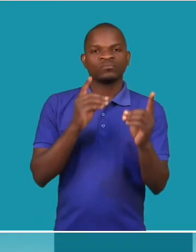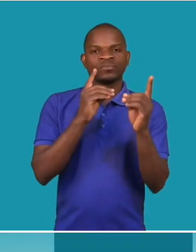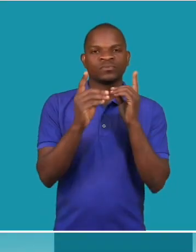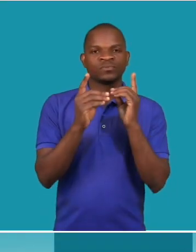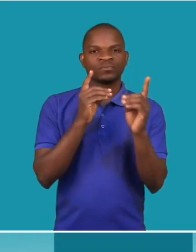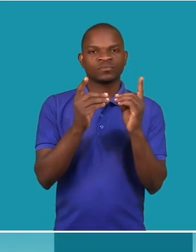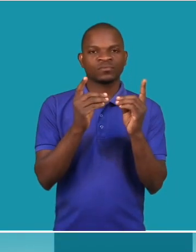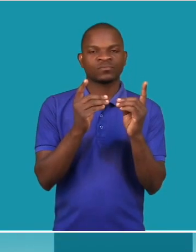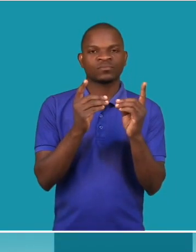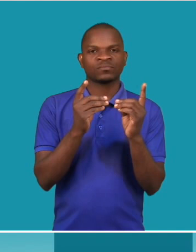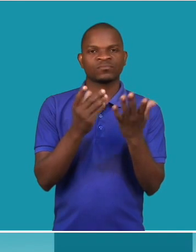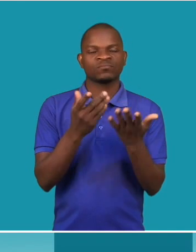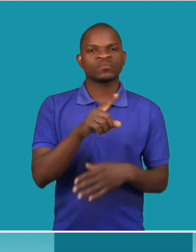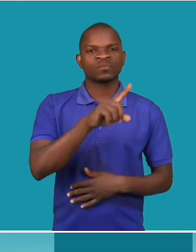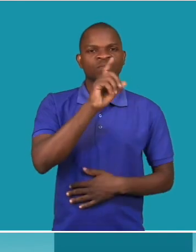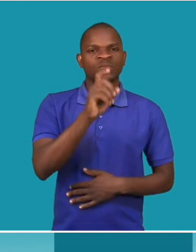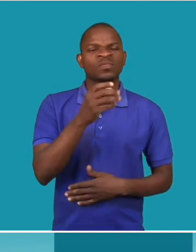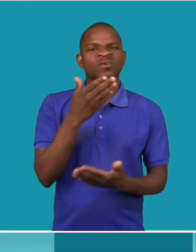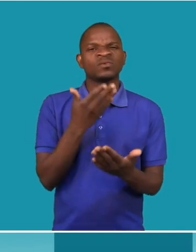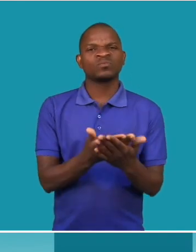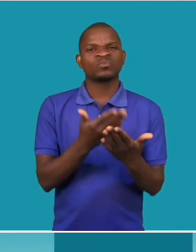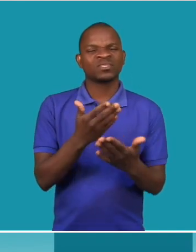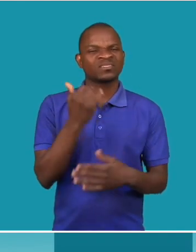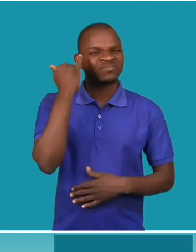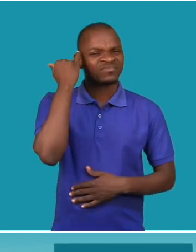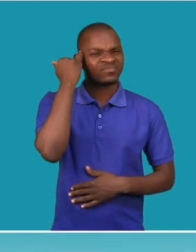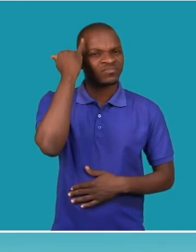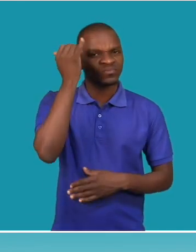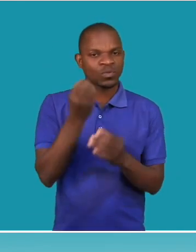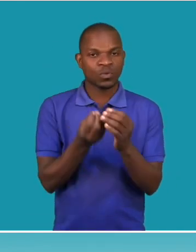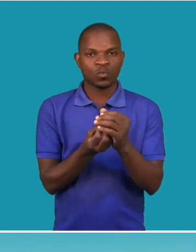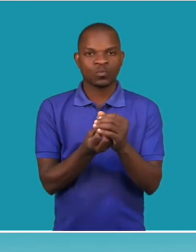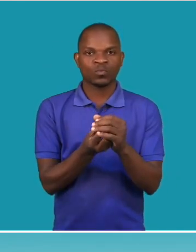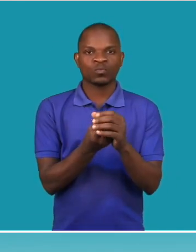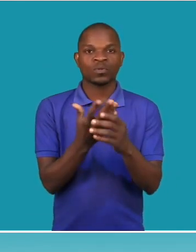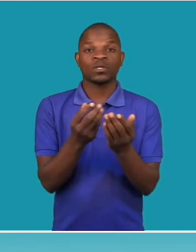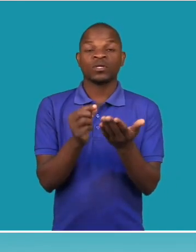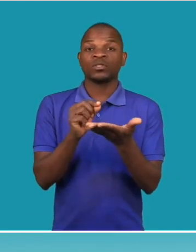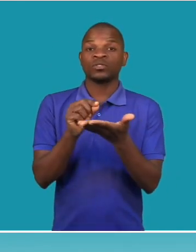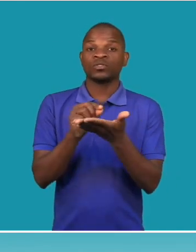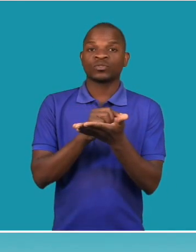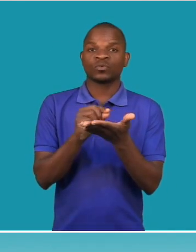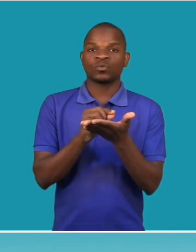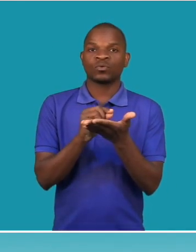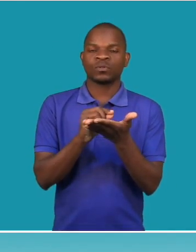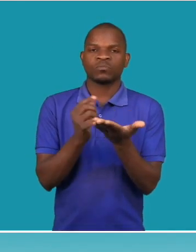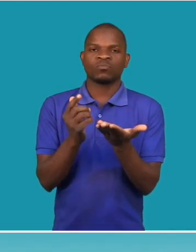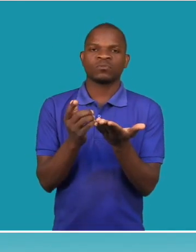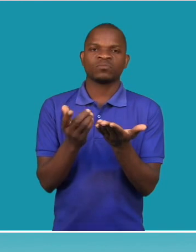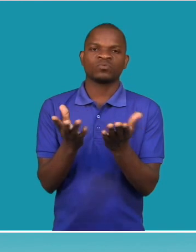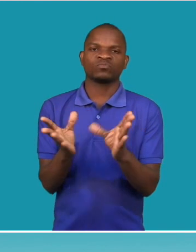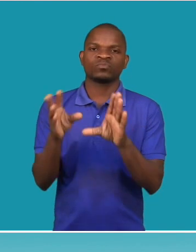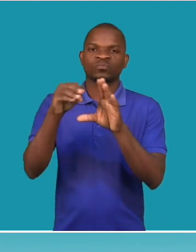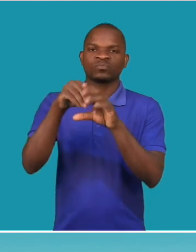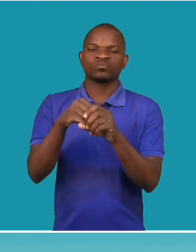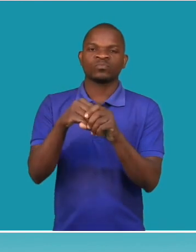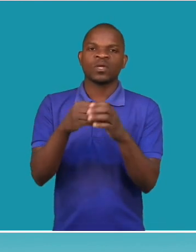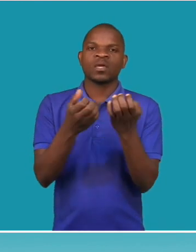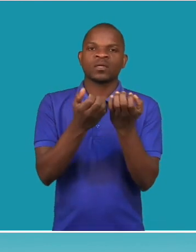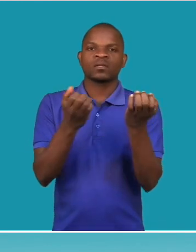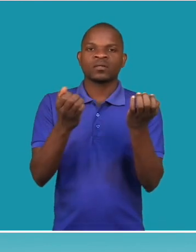Sr. Diretor, quais foram as razões de criar uma Academia Infantil, especificamente para colher